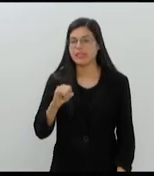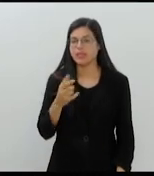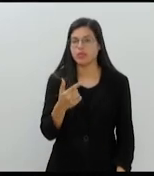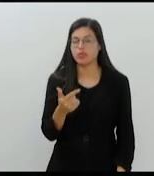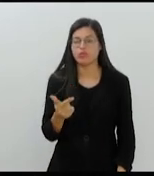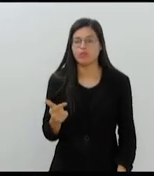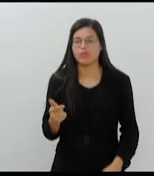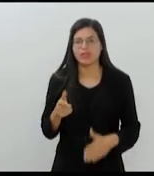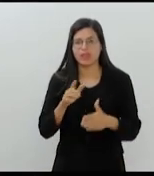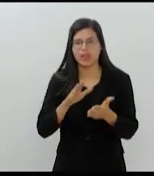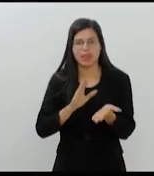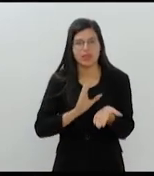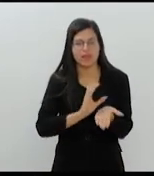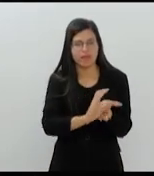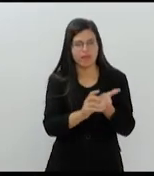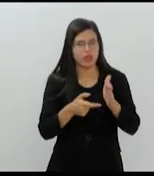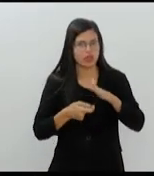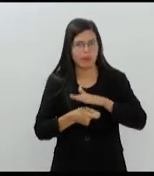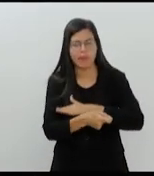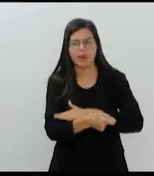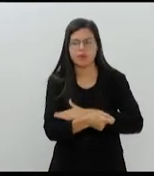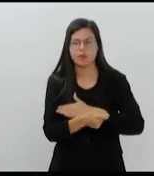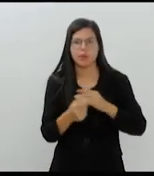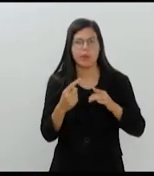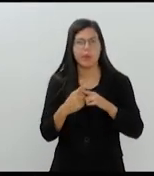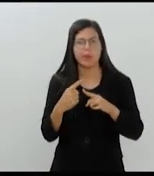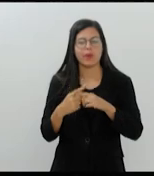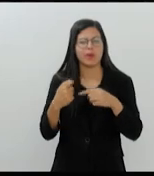investimento, para que projeto?